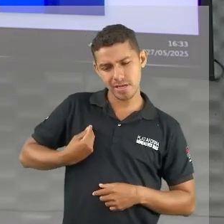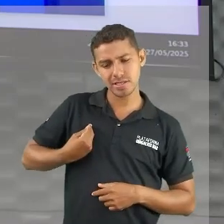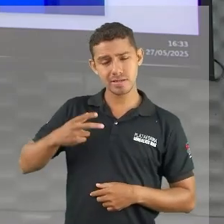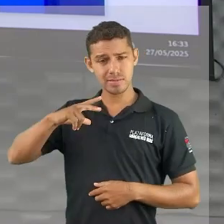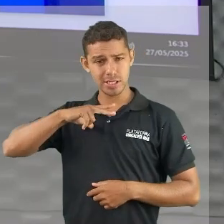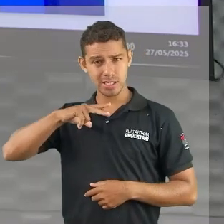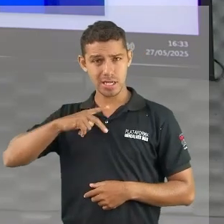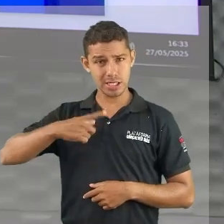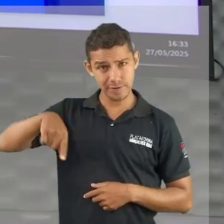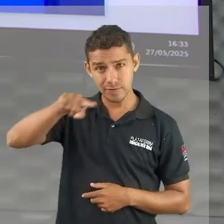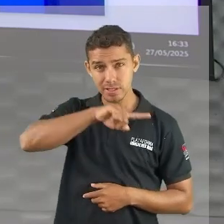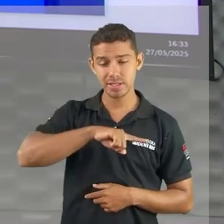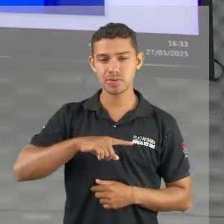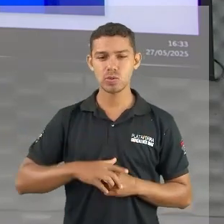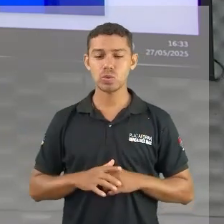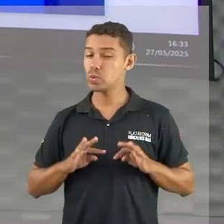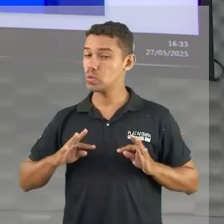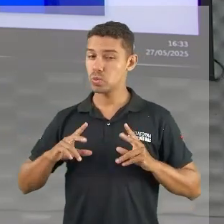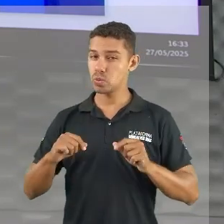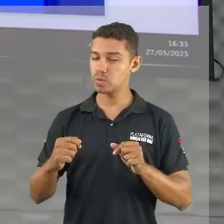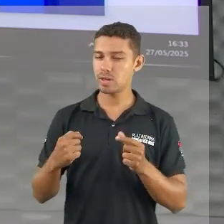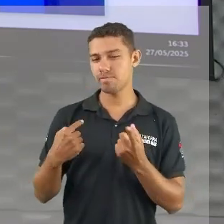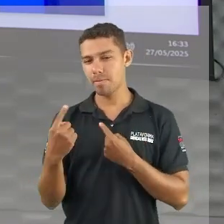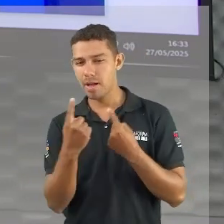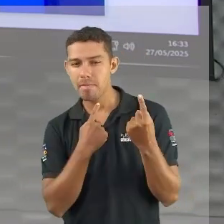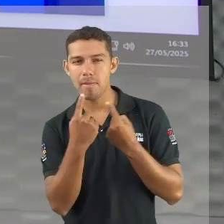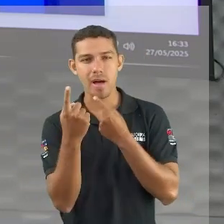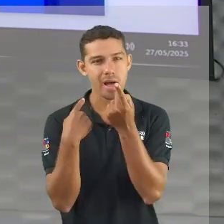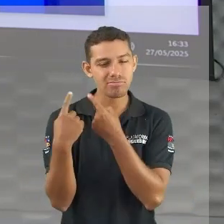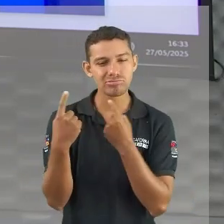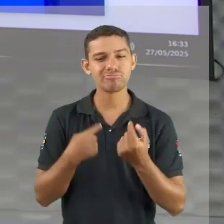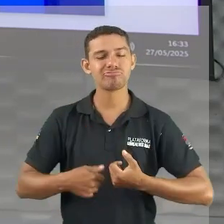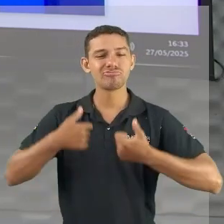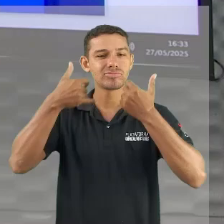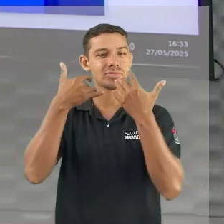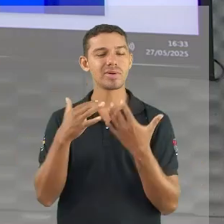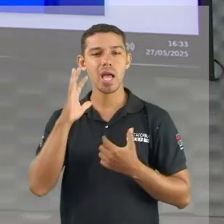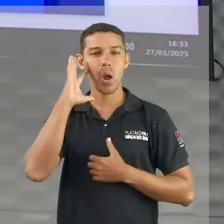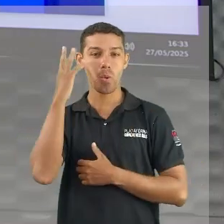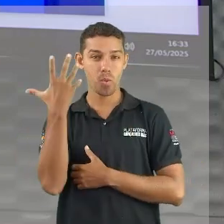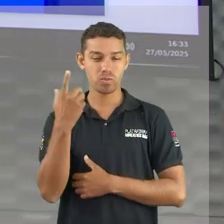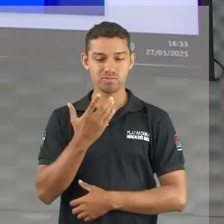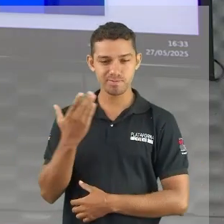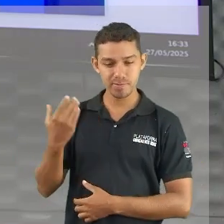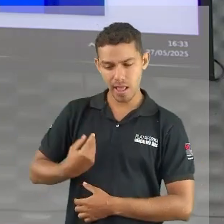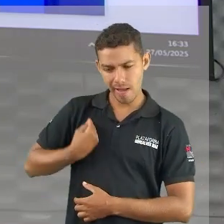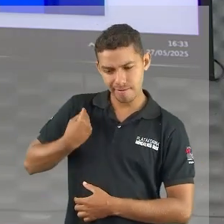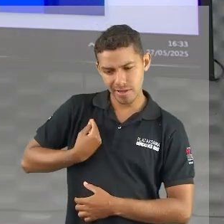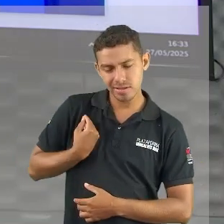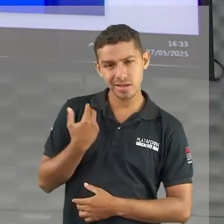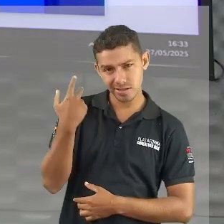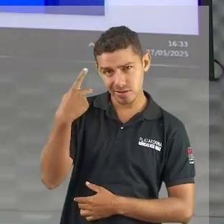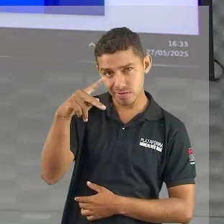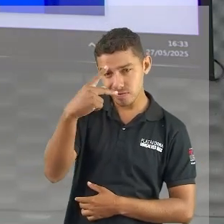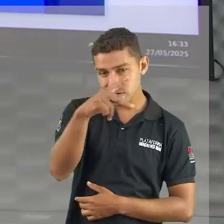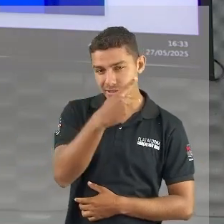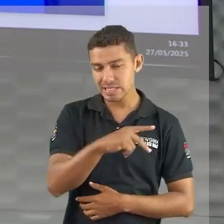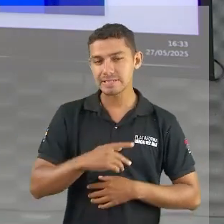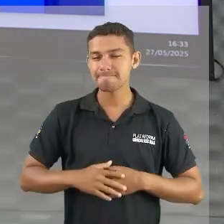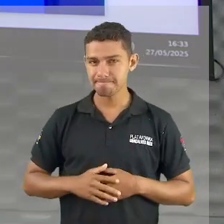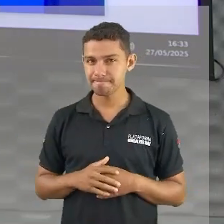vocês. Então, tudo aqui dá para a gente dialogar com muita coisa que acontece aí na vida de vocês ou então